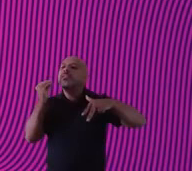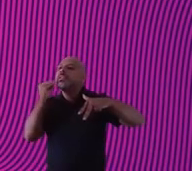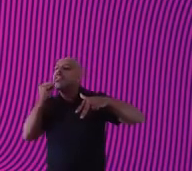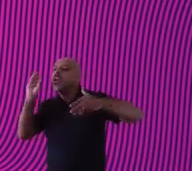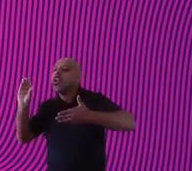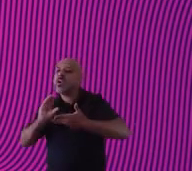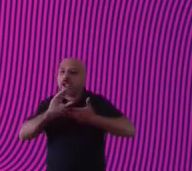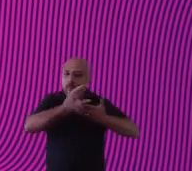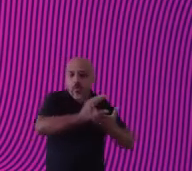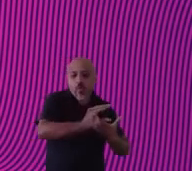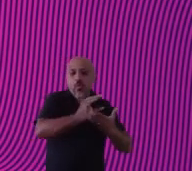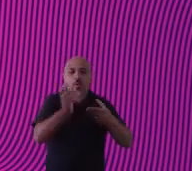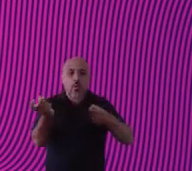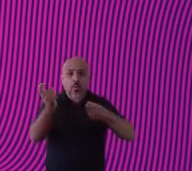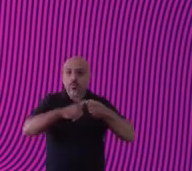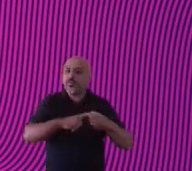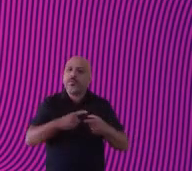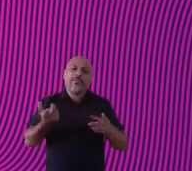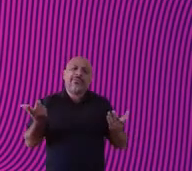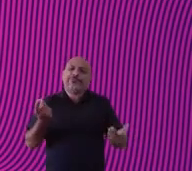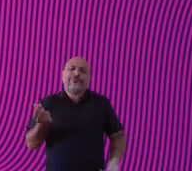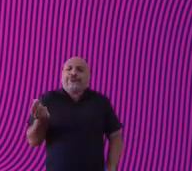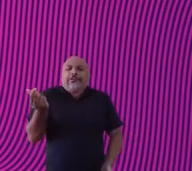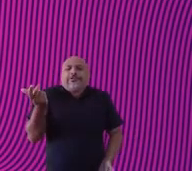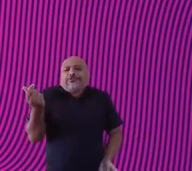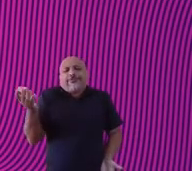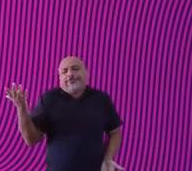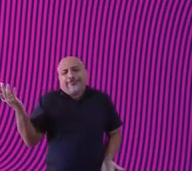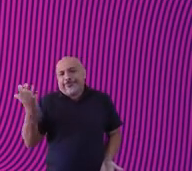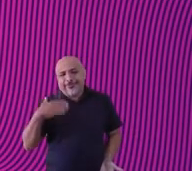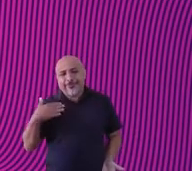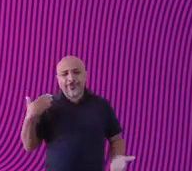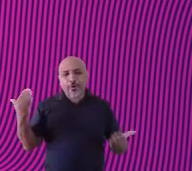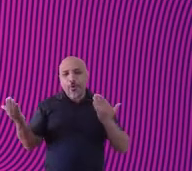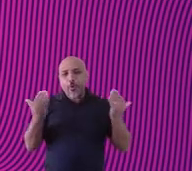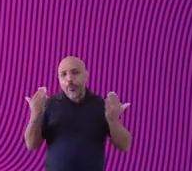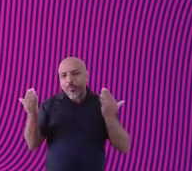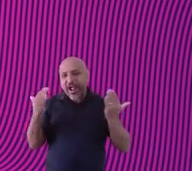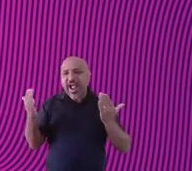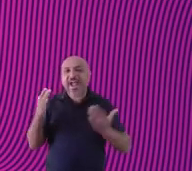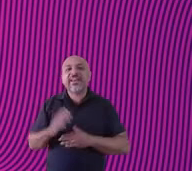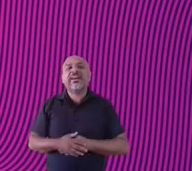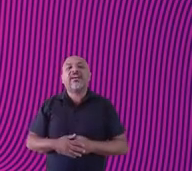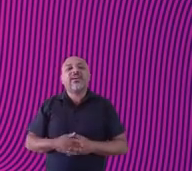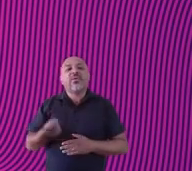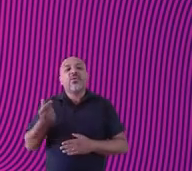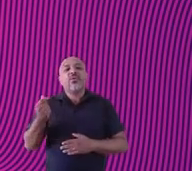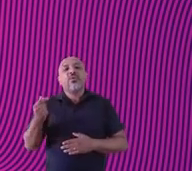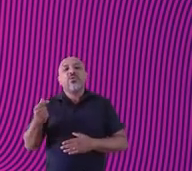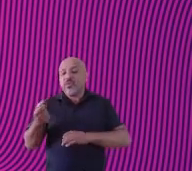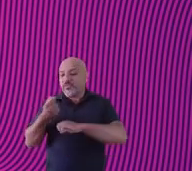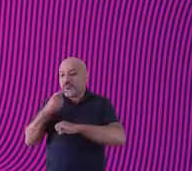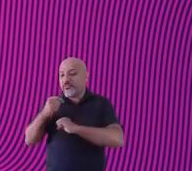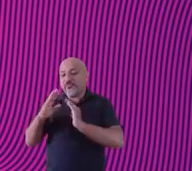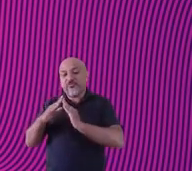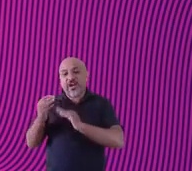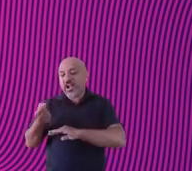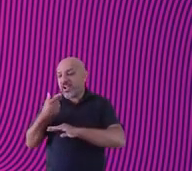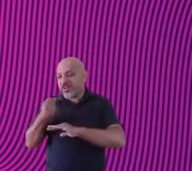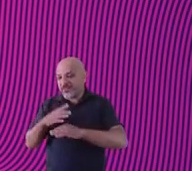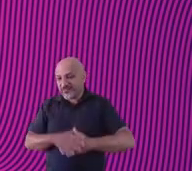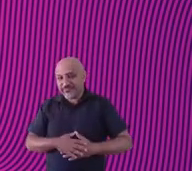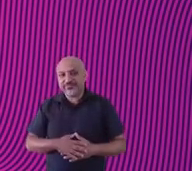aí se tornou factível nessa particularmente quantas compara aí o custo de fármacos enfim eu acho que a gente tem